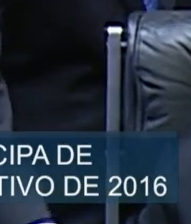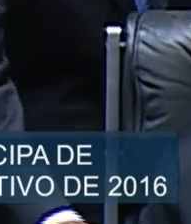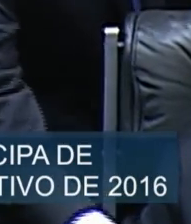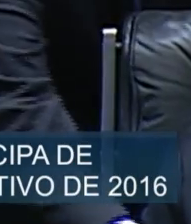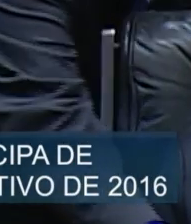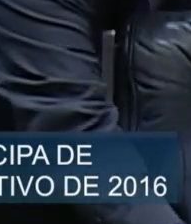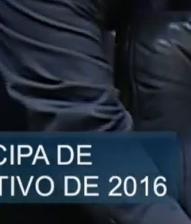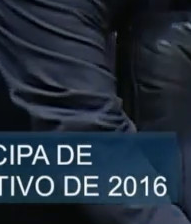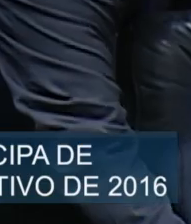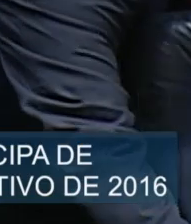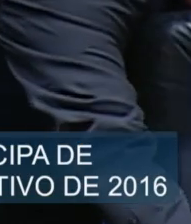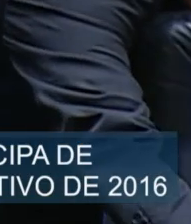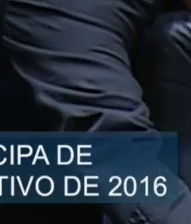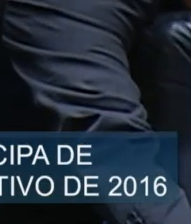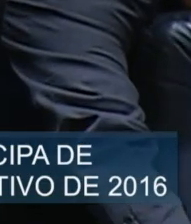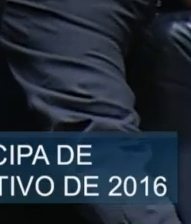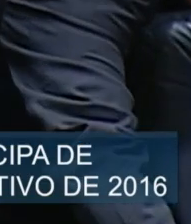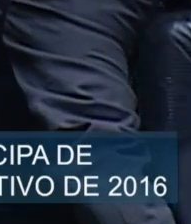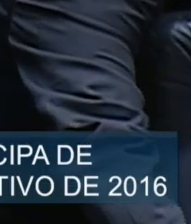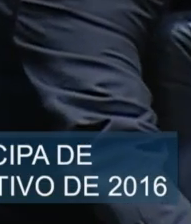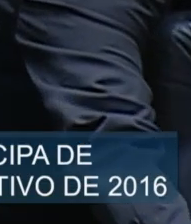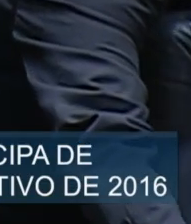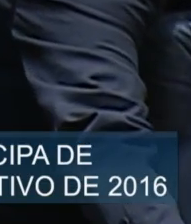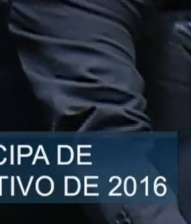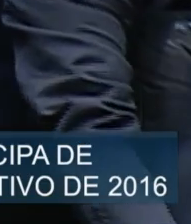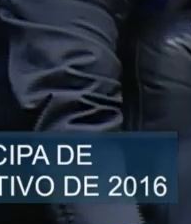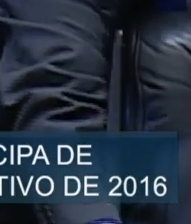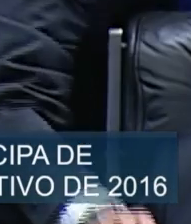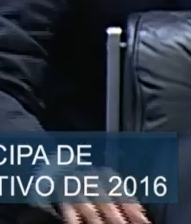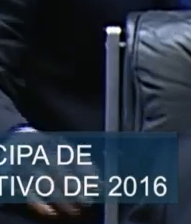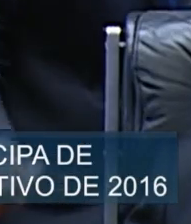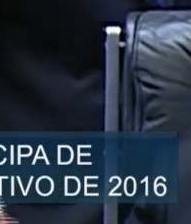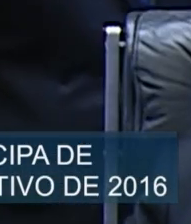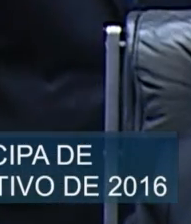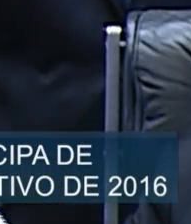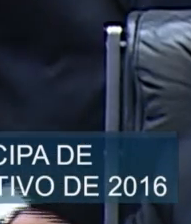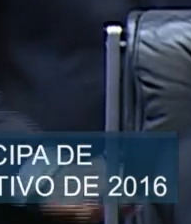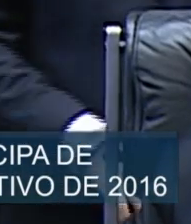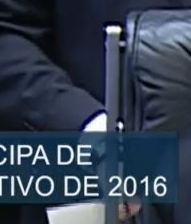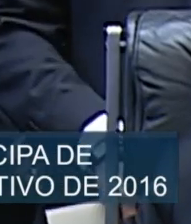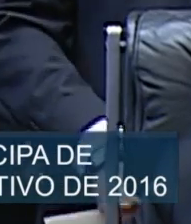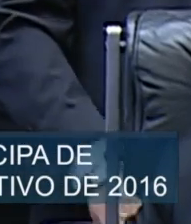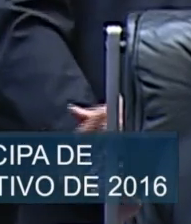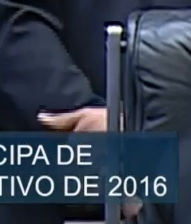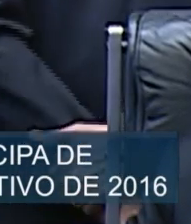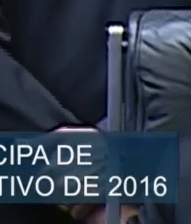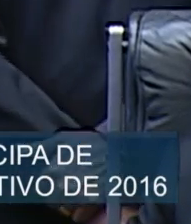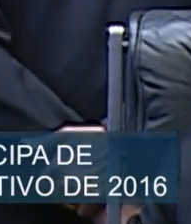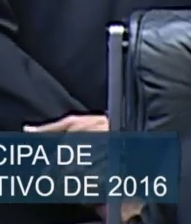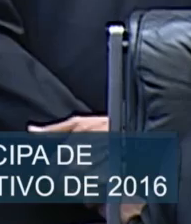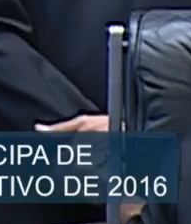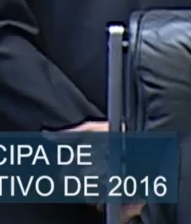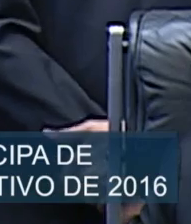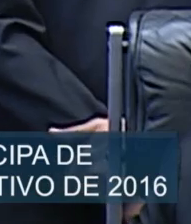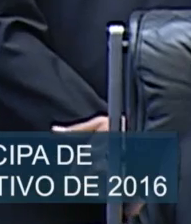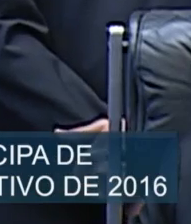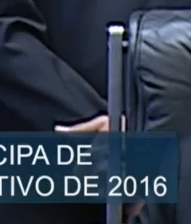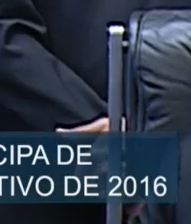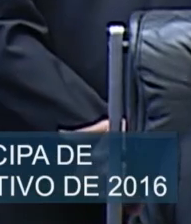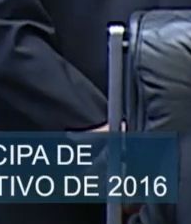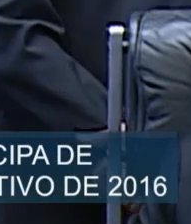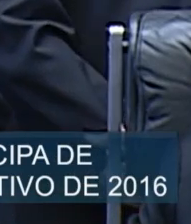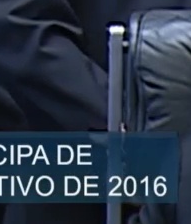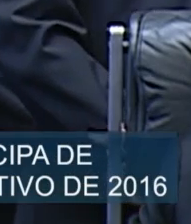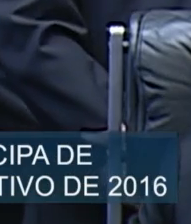a transição do ajuste fiscal para uma reforma fiscal. Queremos construir